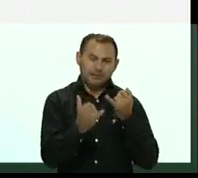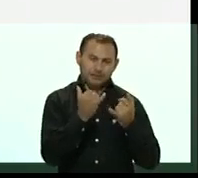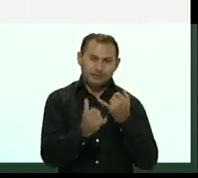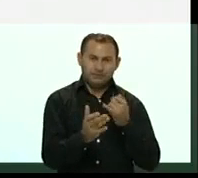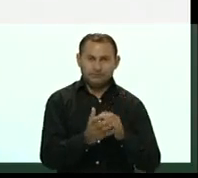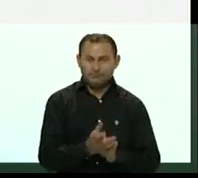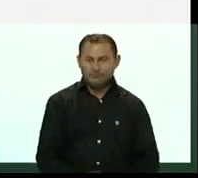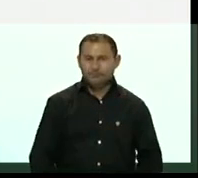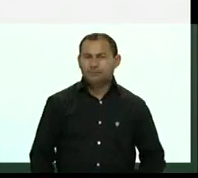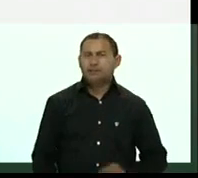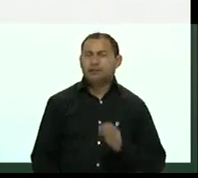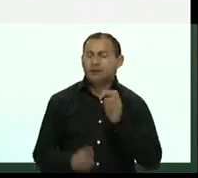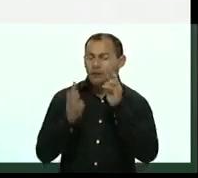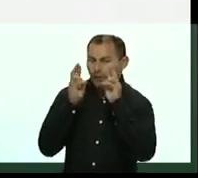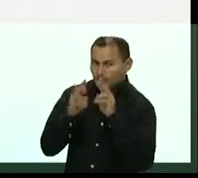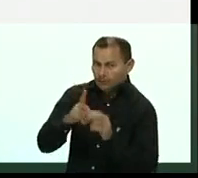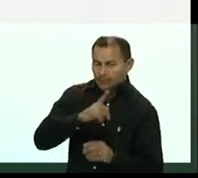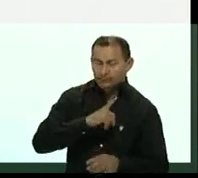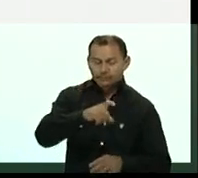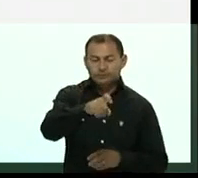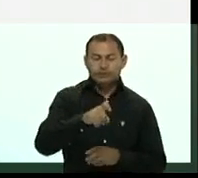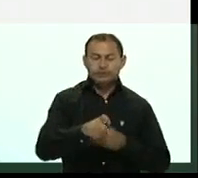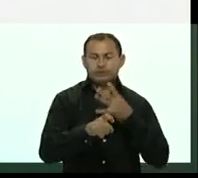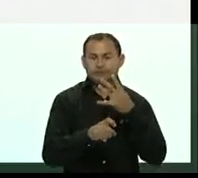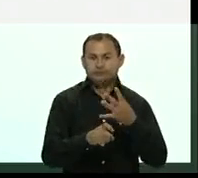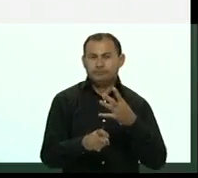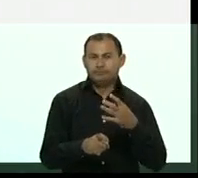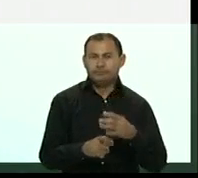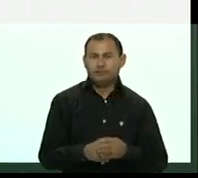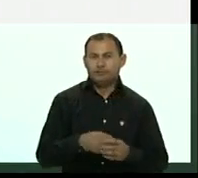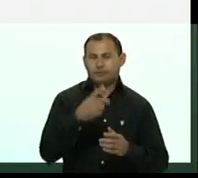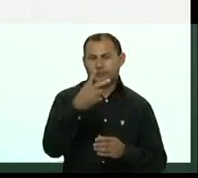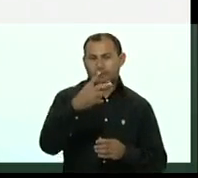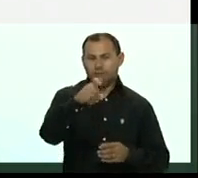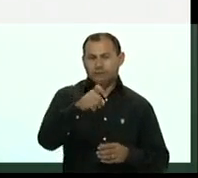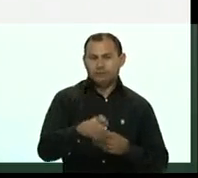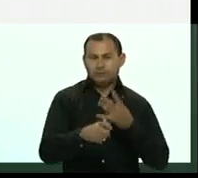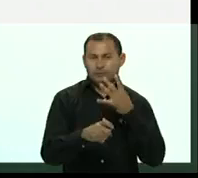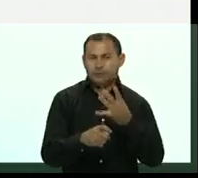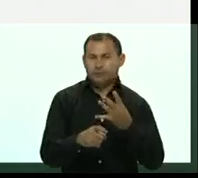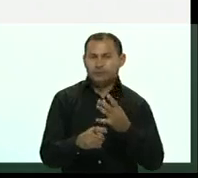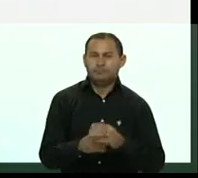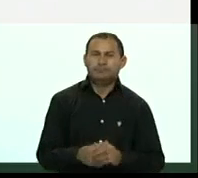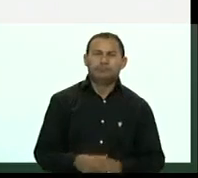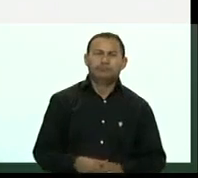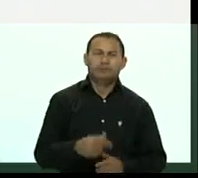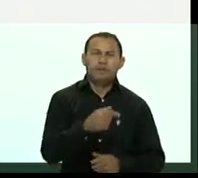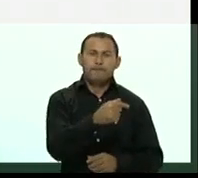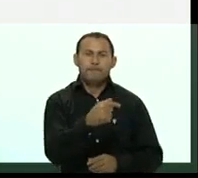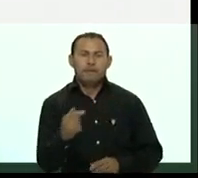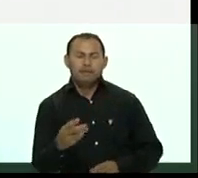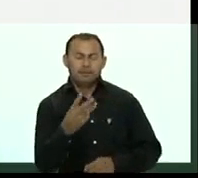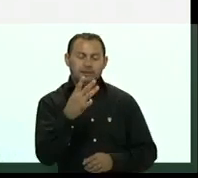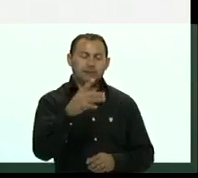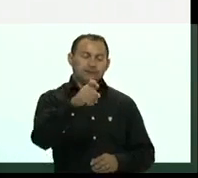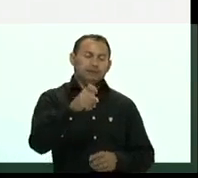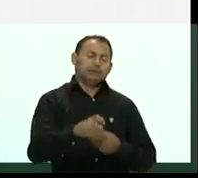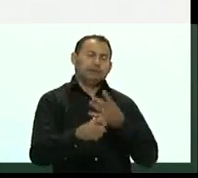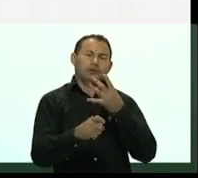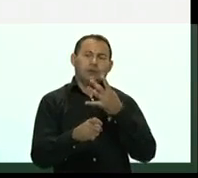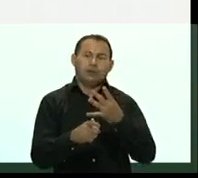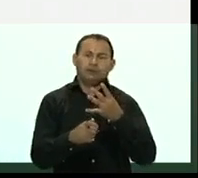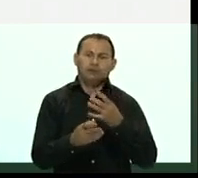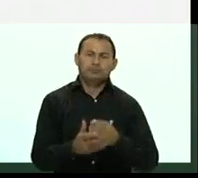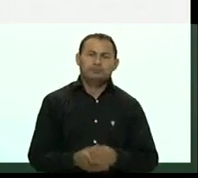olha para quem tem x elevado à quarta, nós temos esse 2x elevado à quarta, menos o 3x elevado à